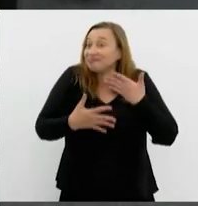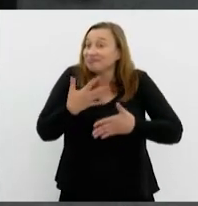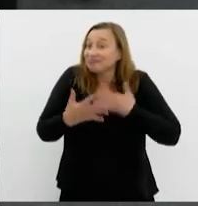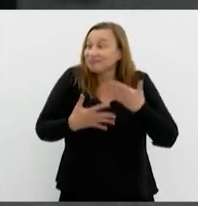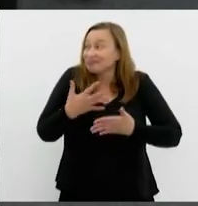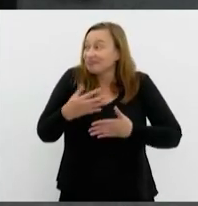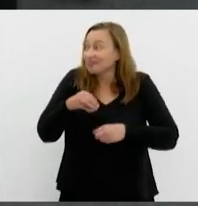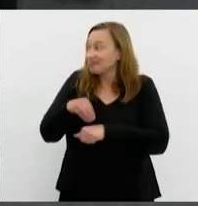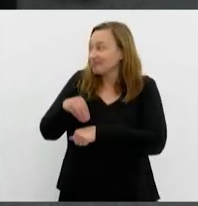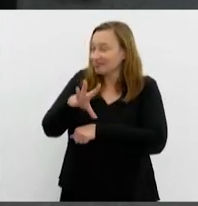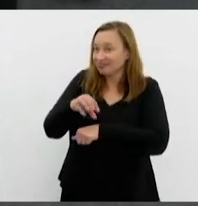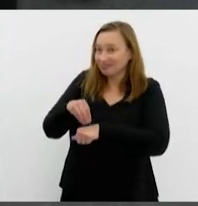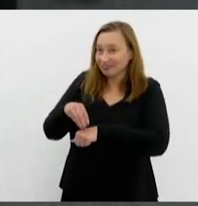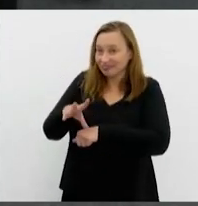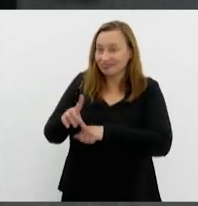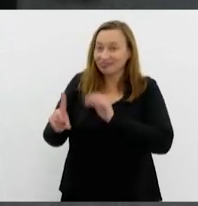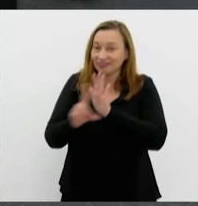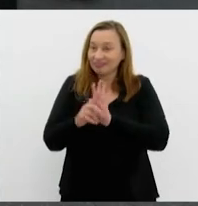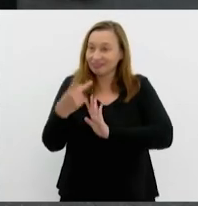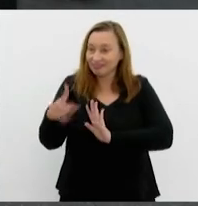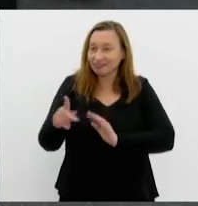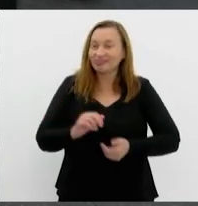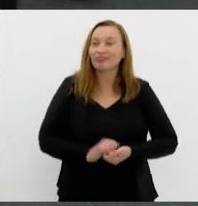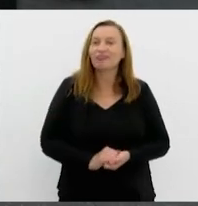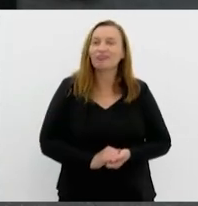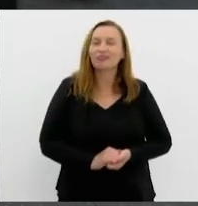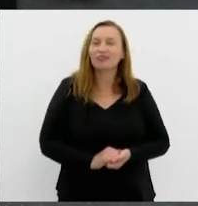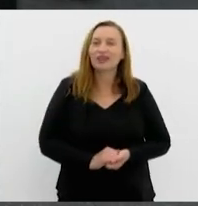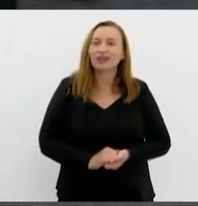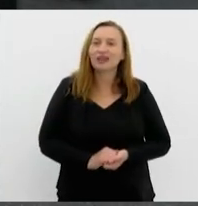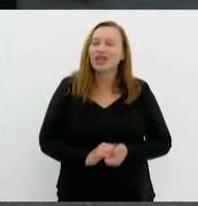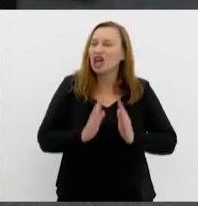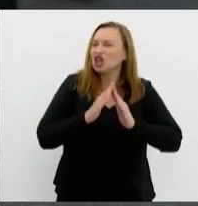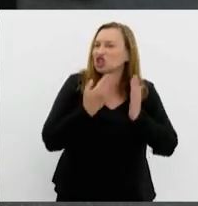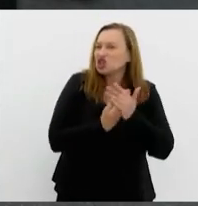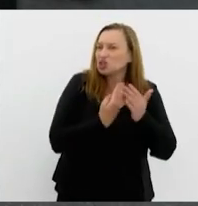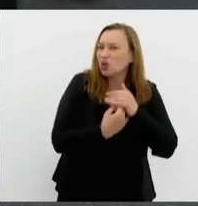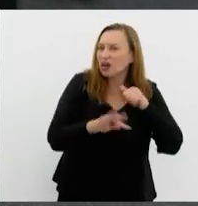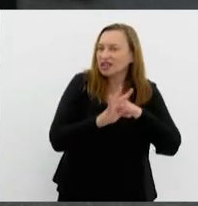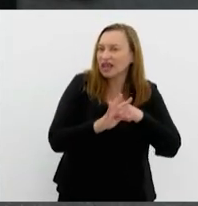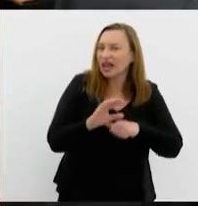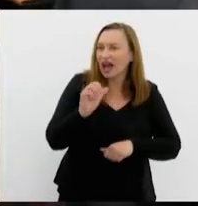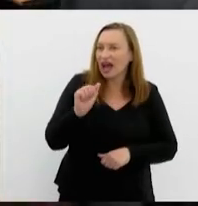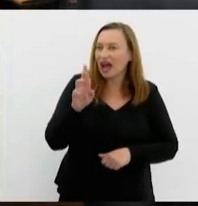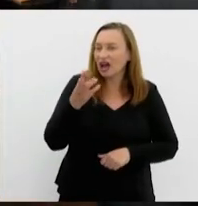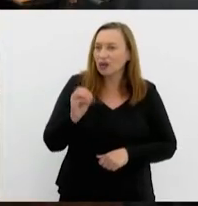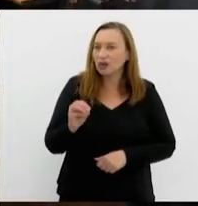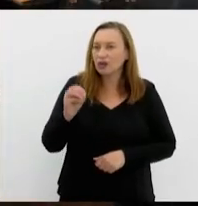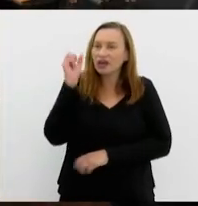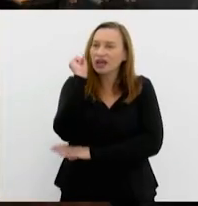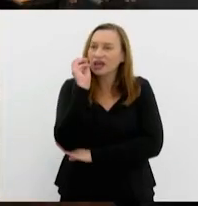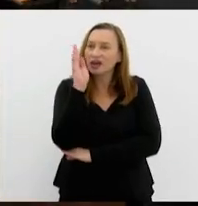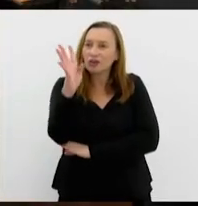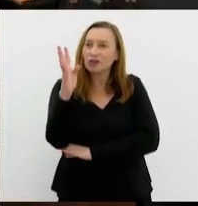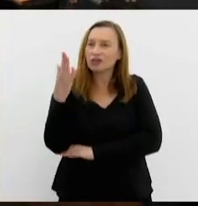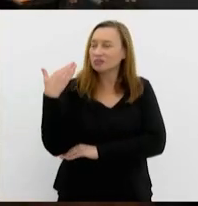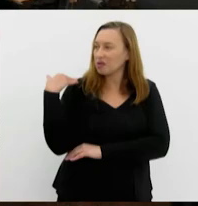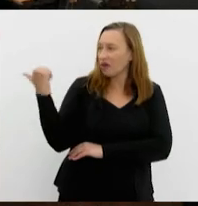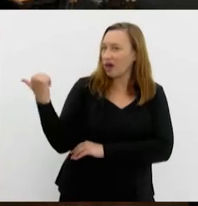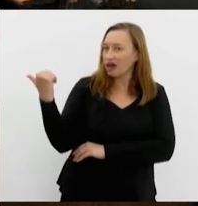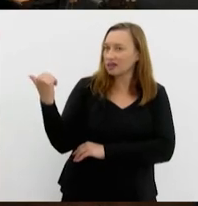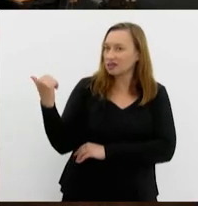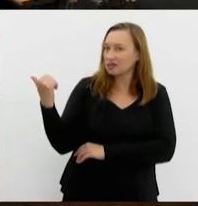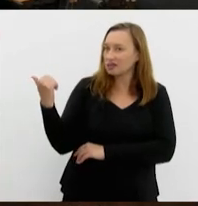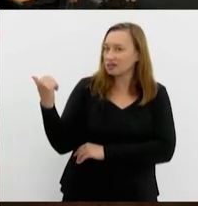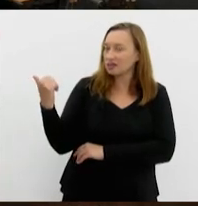indicação legislativa sua, né? Escola Técnica de Agroecologia. Estou aqui do meu lado com uma